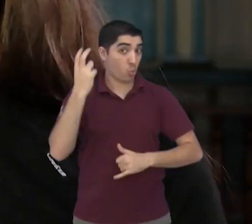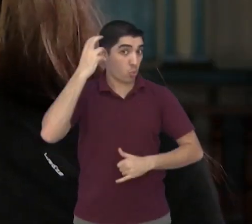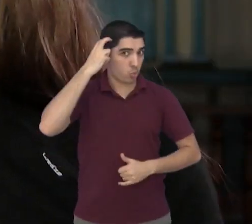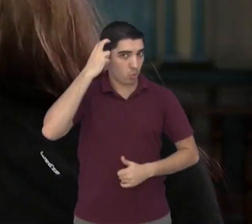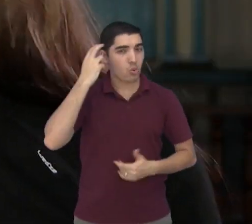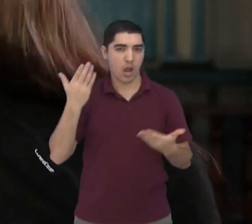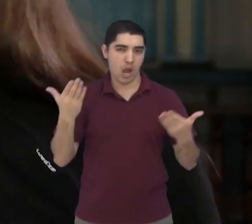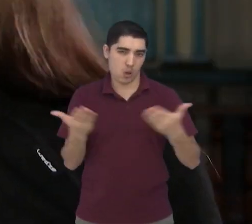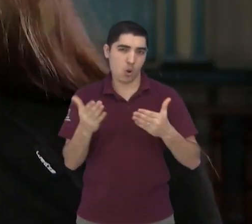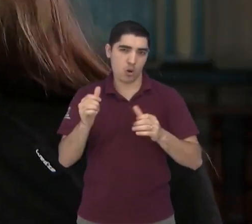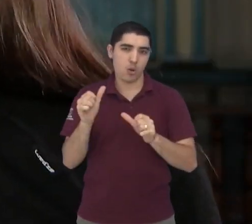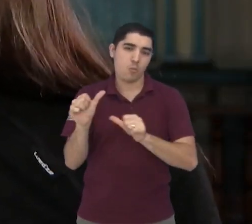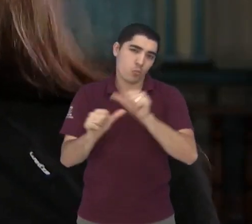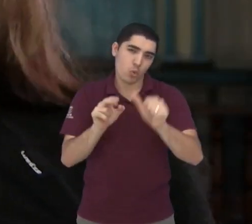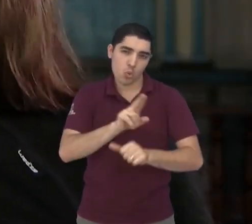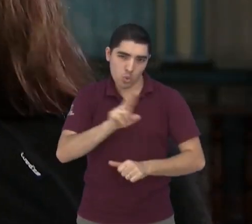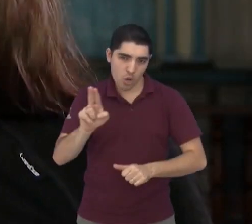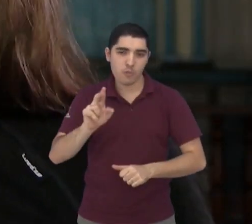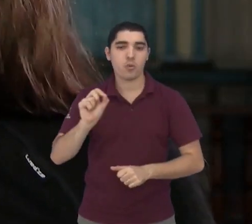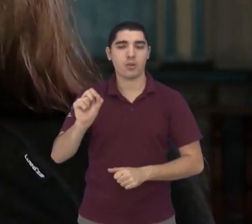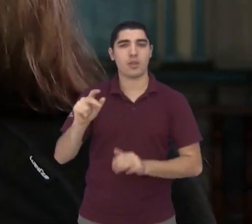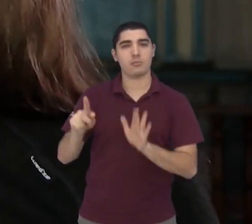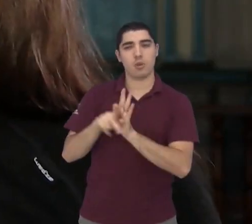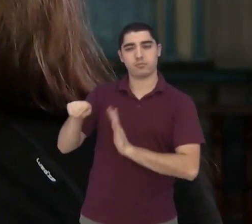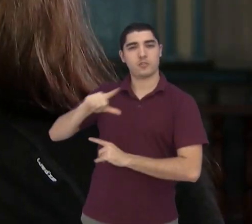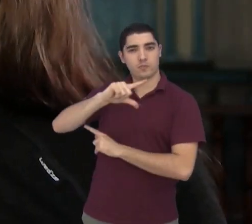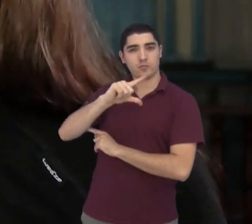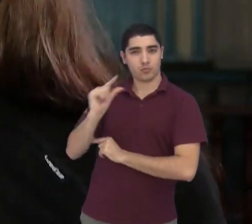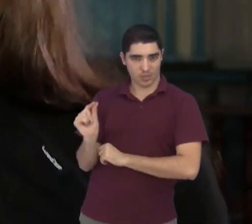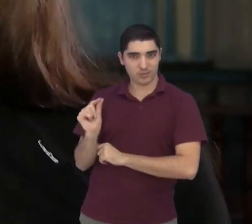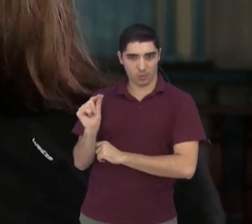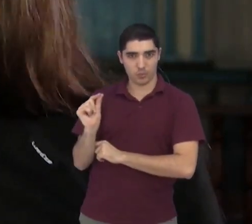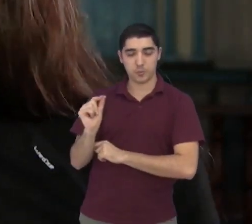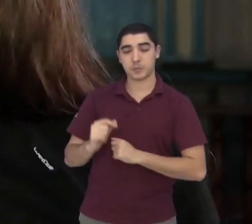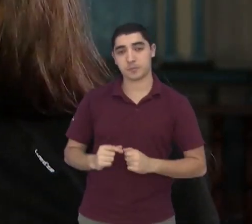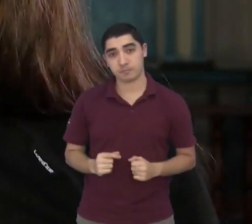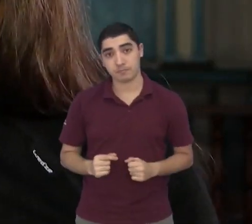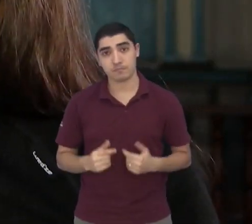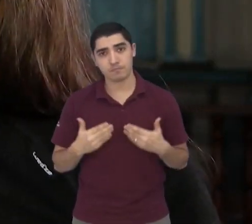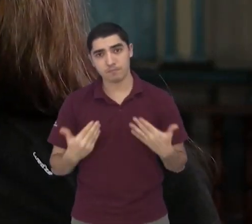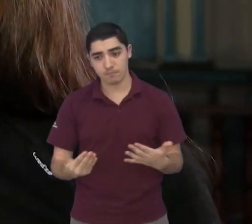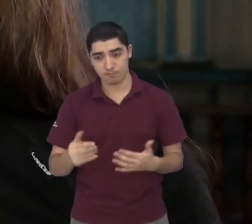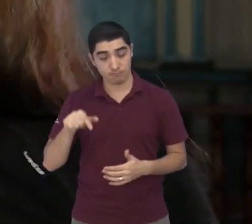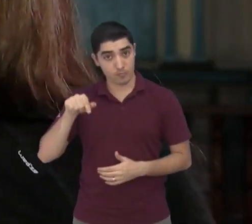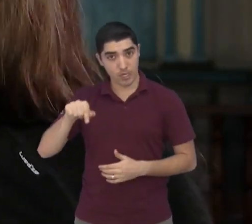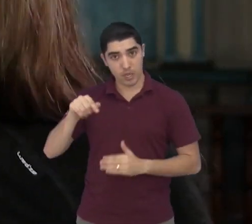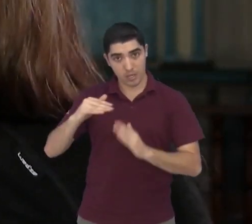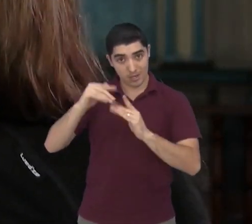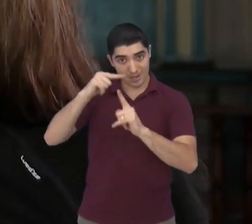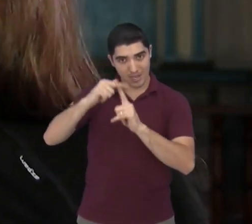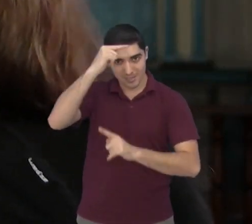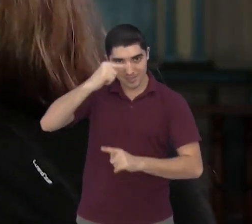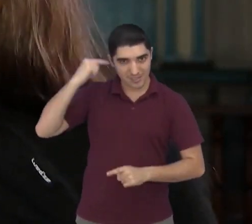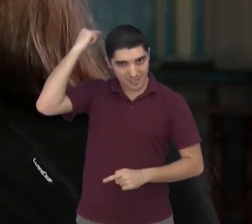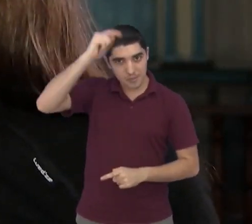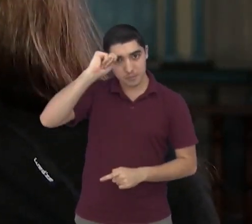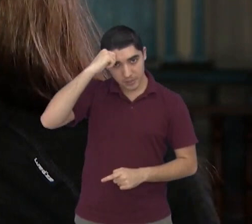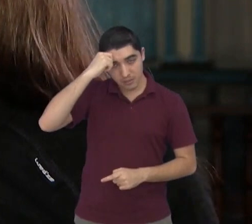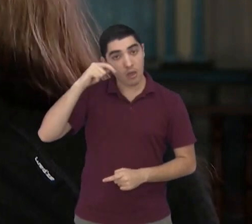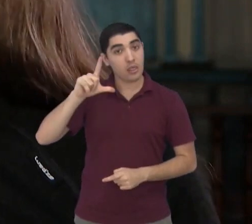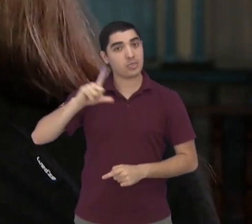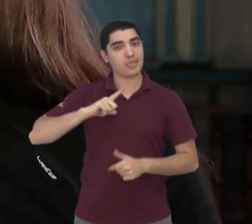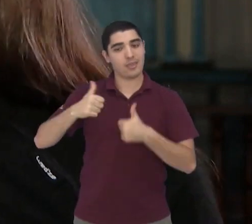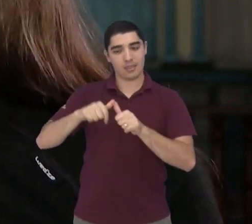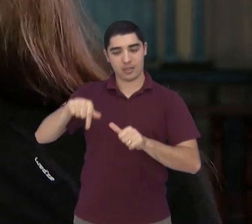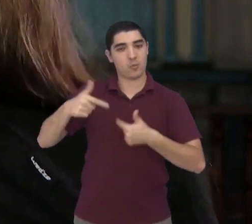de Cultura e Patrimônio da Fundação Cultural Cassiano Ricardo. E na Igreja São Benedito é onde funcionava essa diretoria.